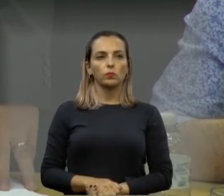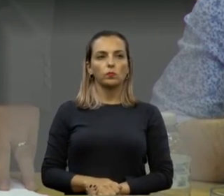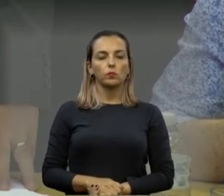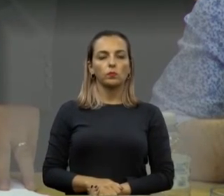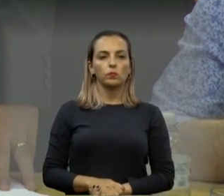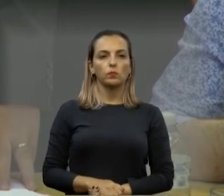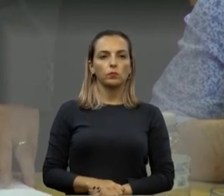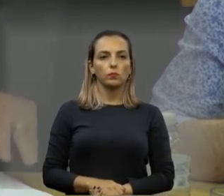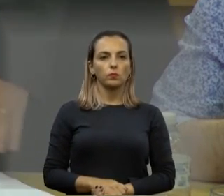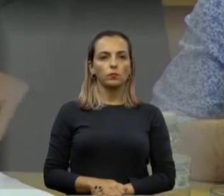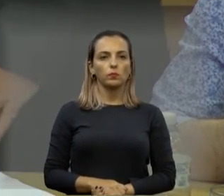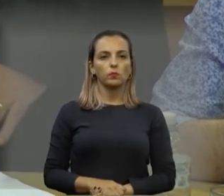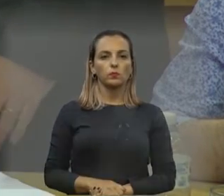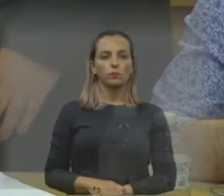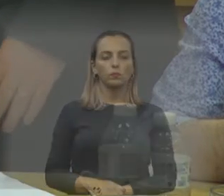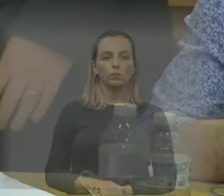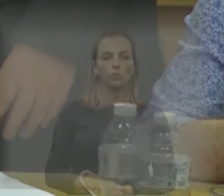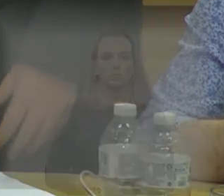Oi